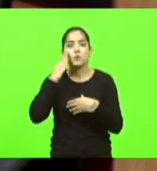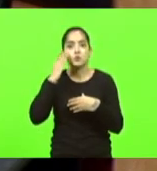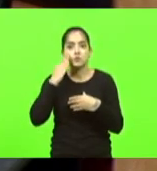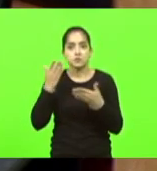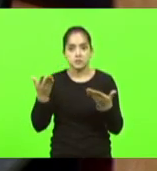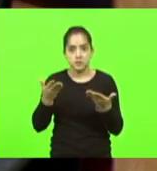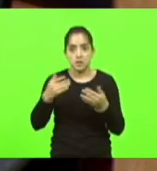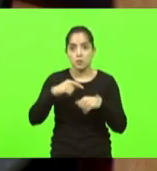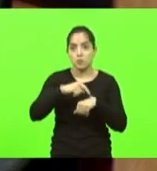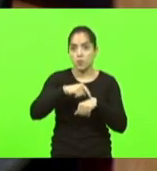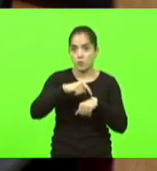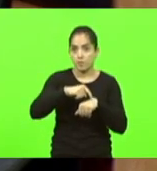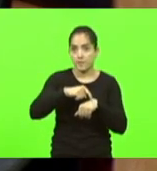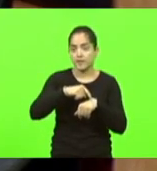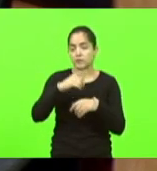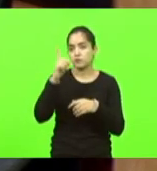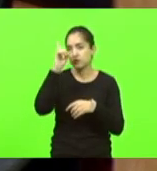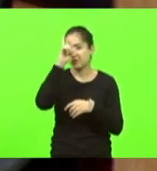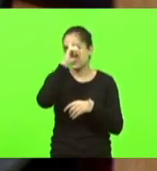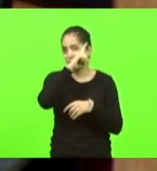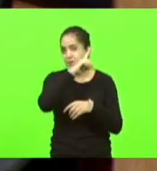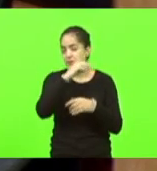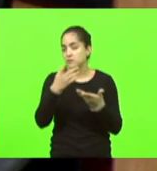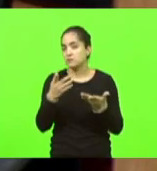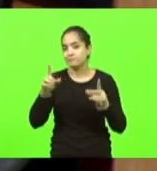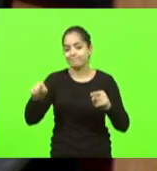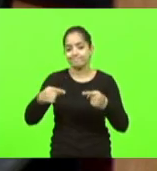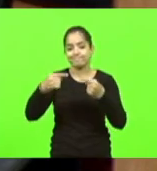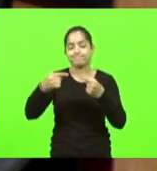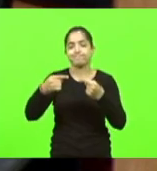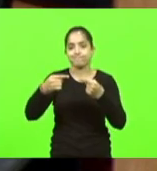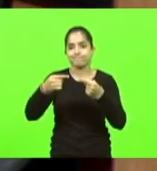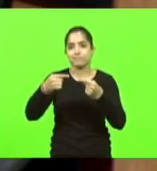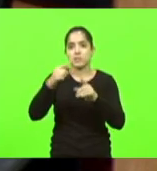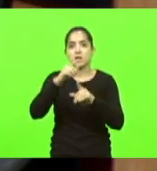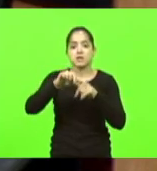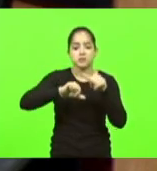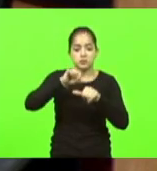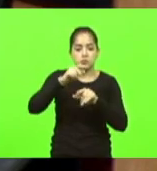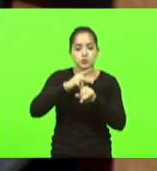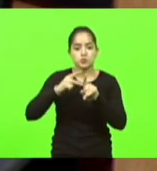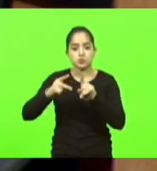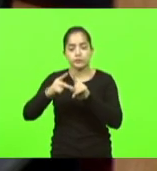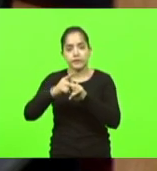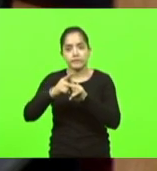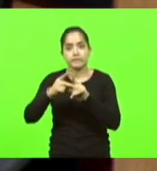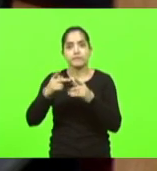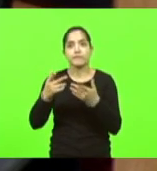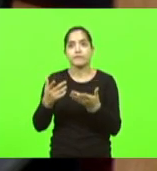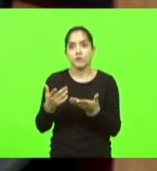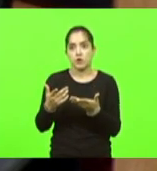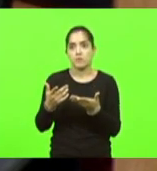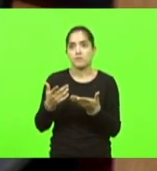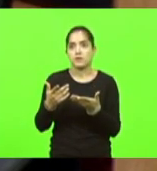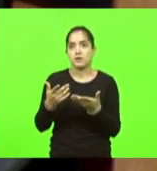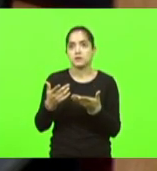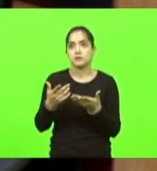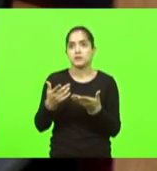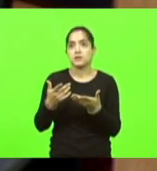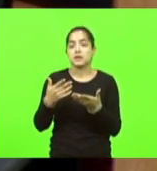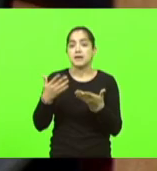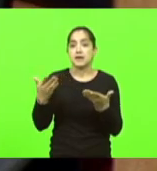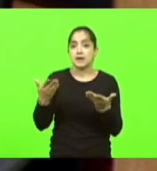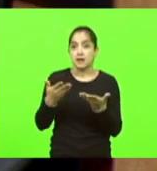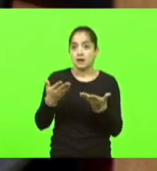vivendo e não é fácil fazer um enfrentamento de uma discussão de reforma em que Pese eu entregue muita